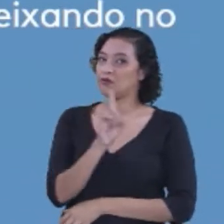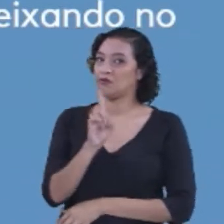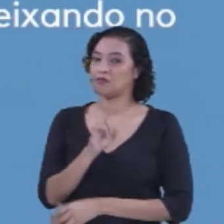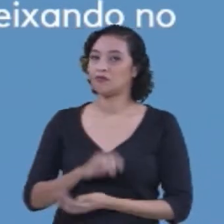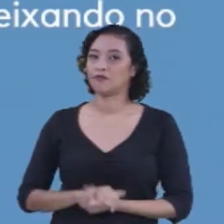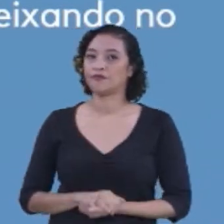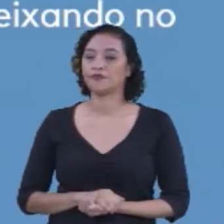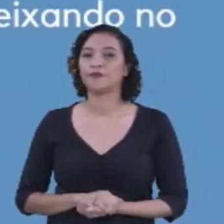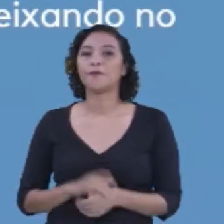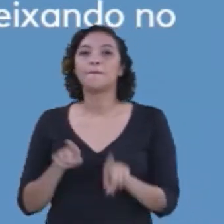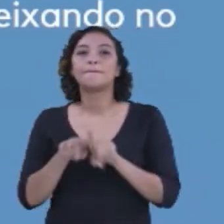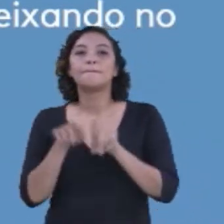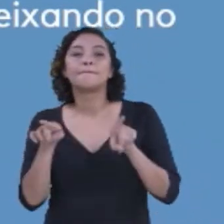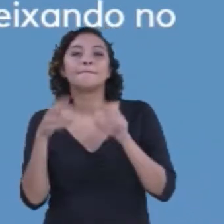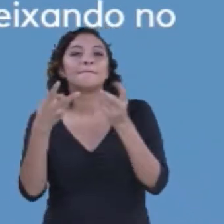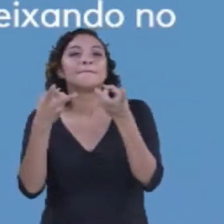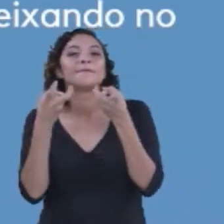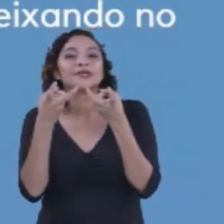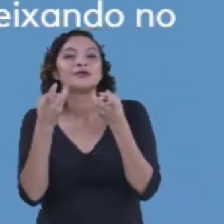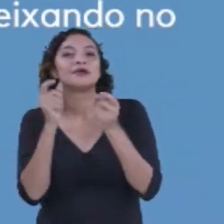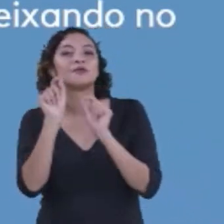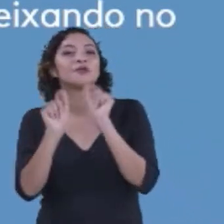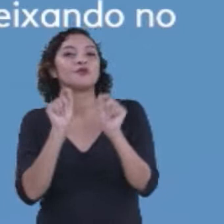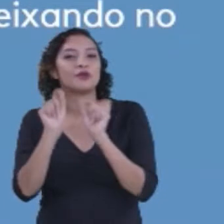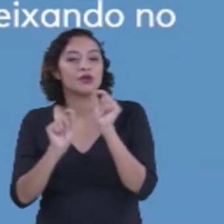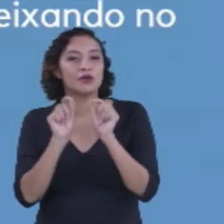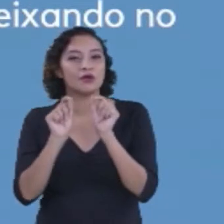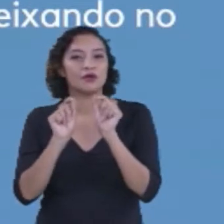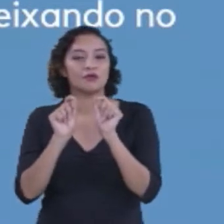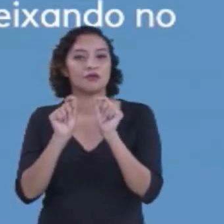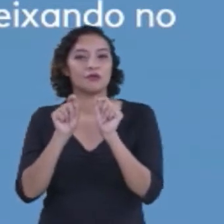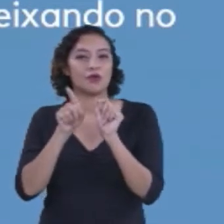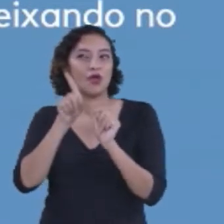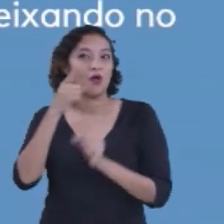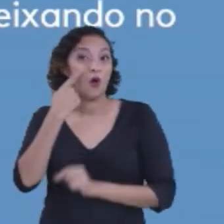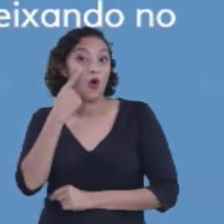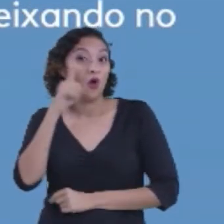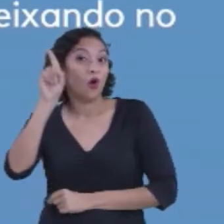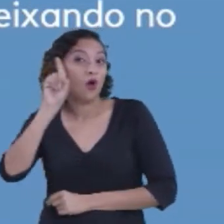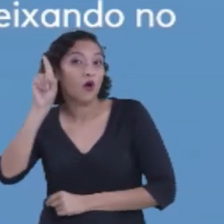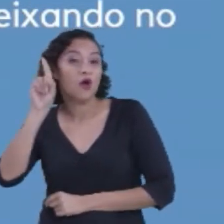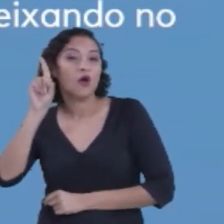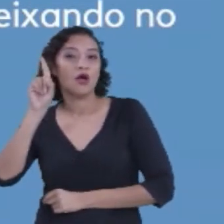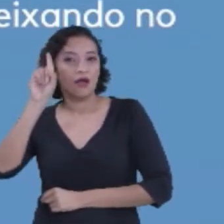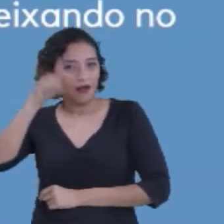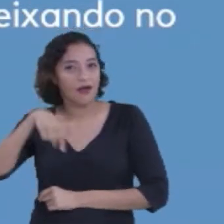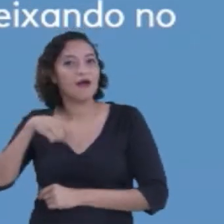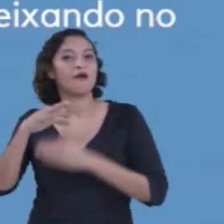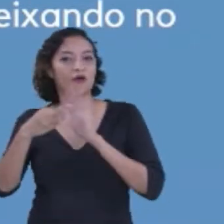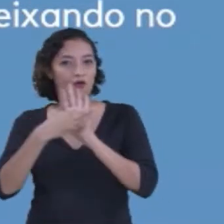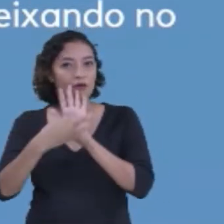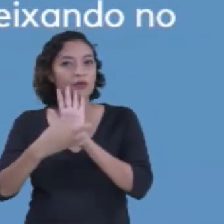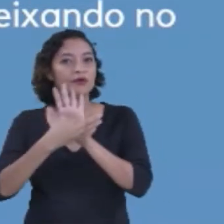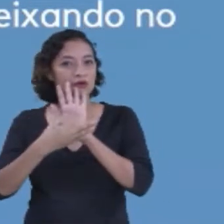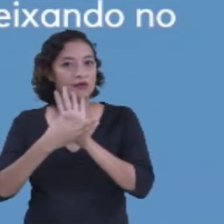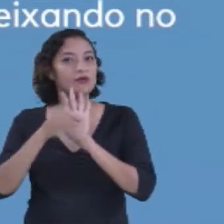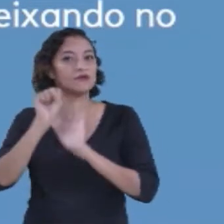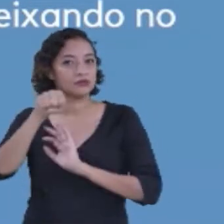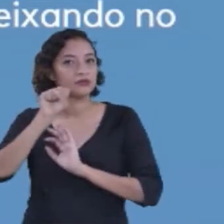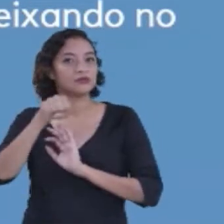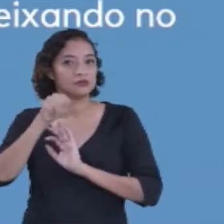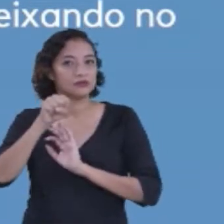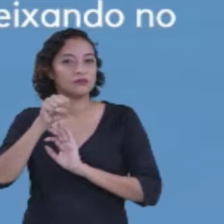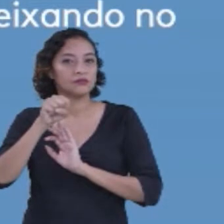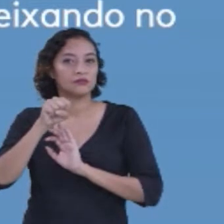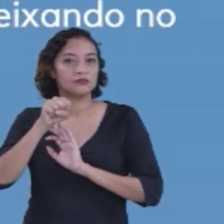aqui, ó, que aí é a opinião dele, olha só. Notem aqui, ó, como é